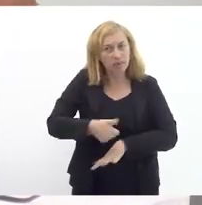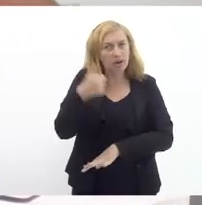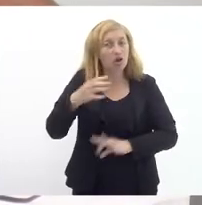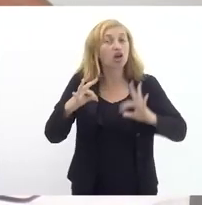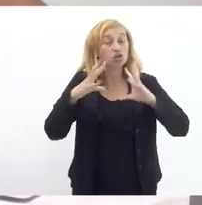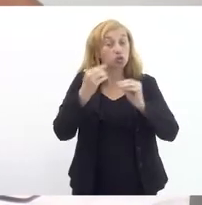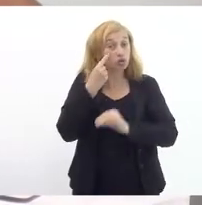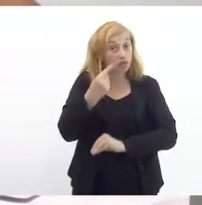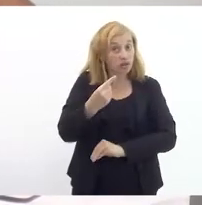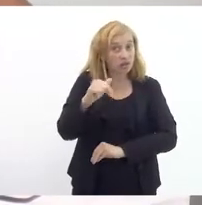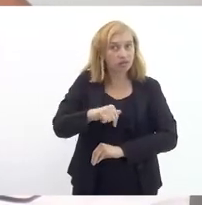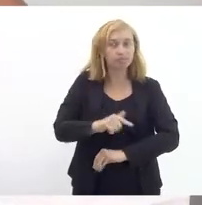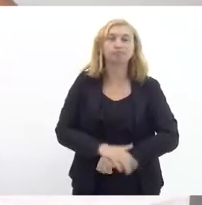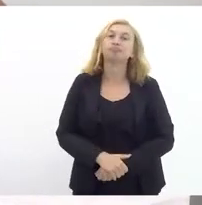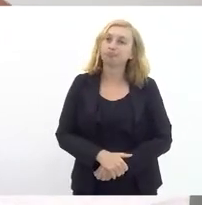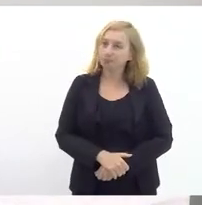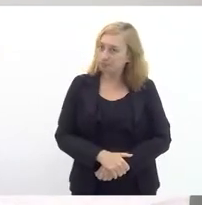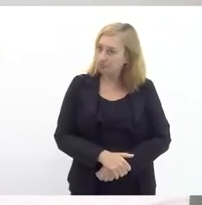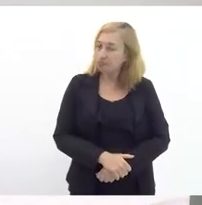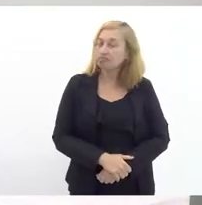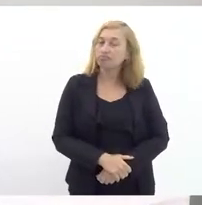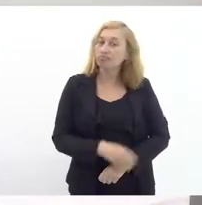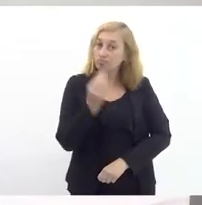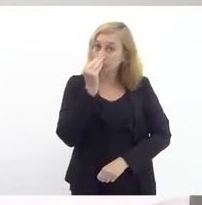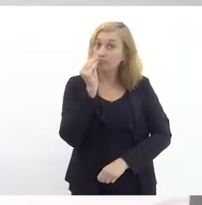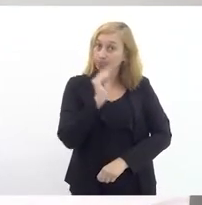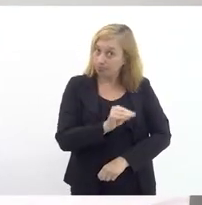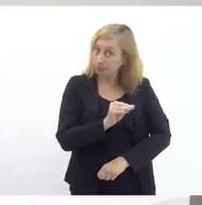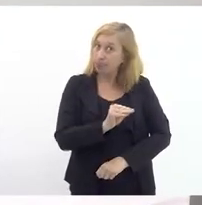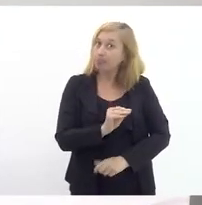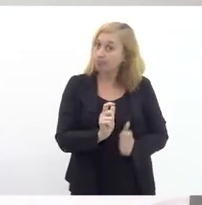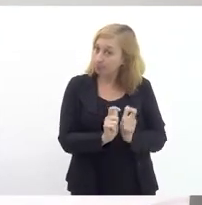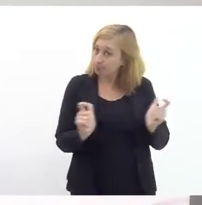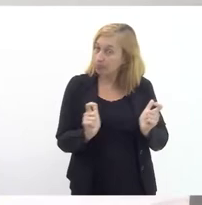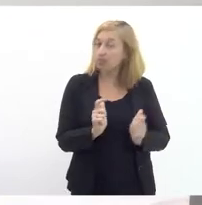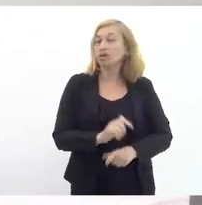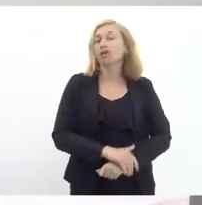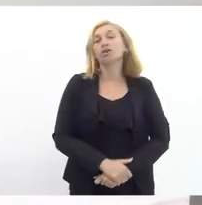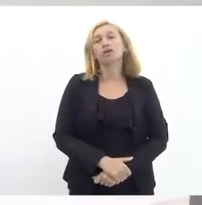está vendo aqui, né? Que é um descaso muito grande.